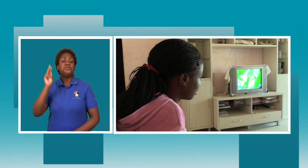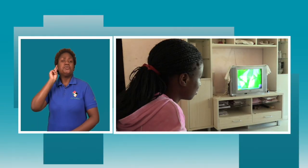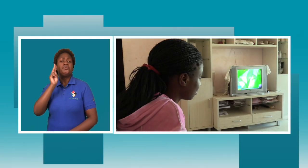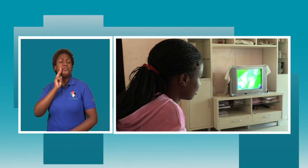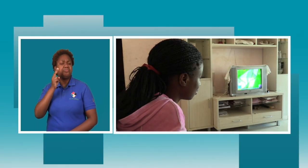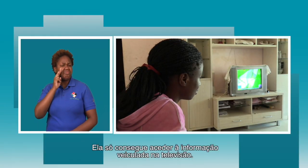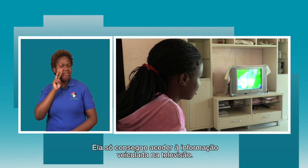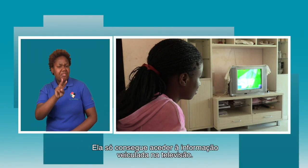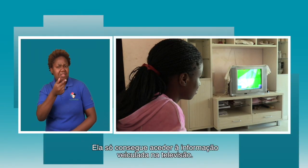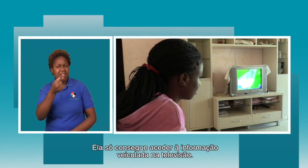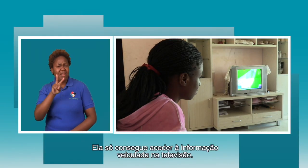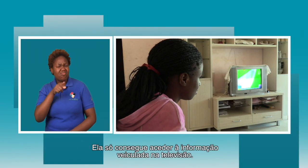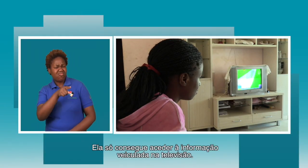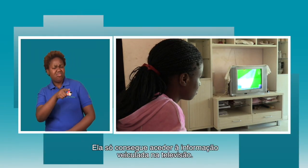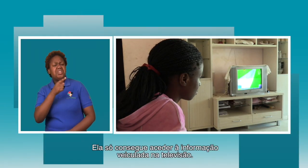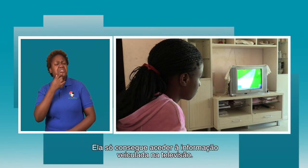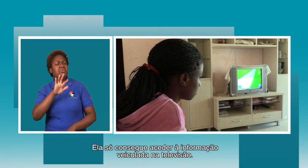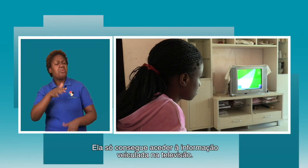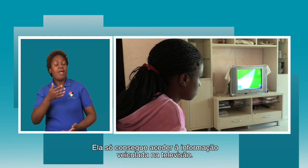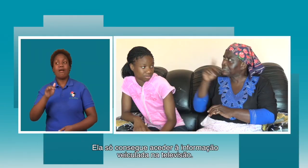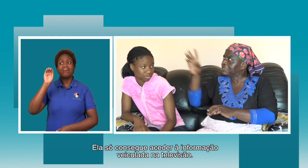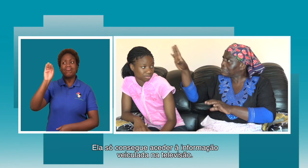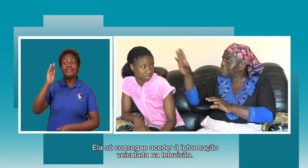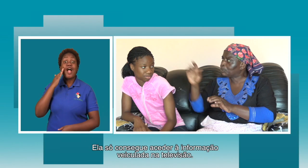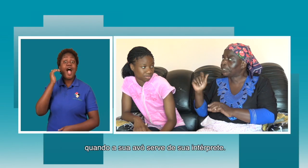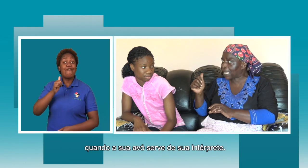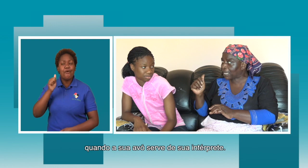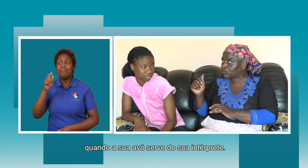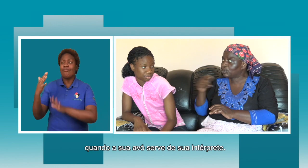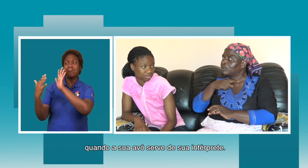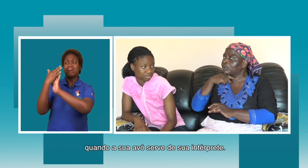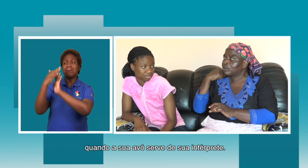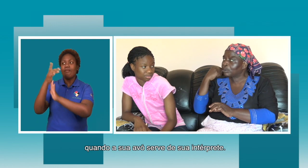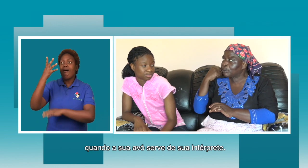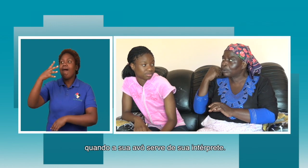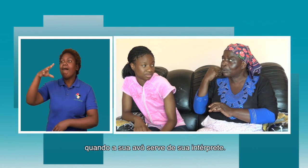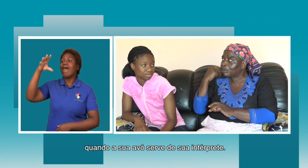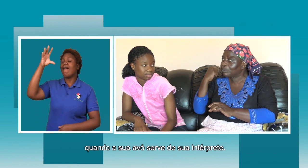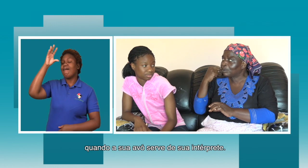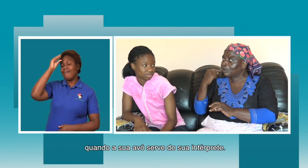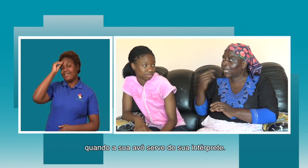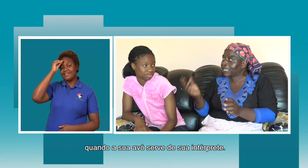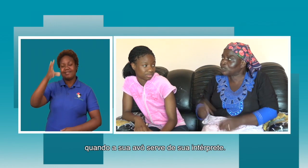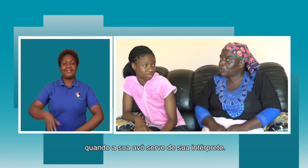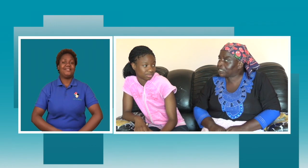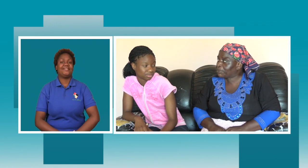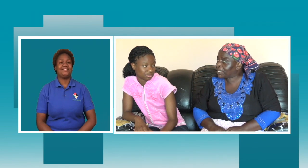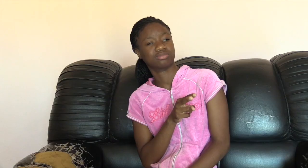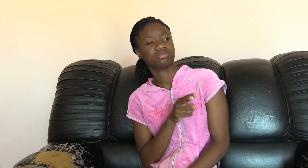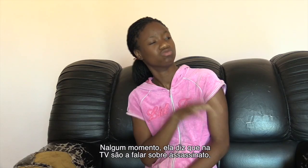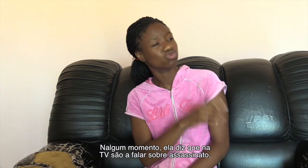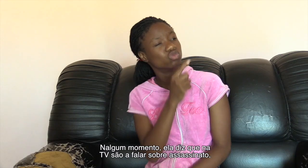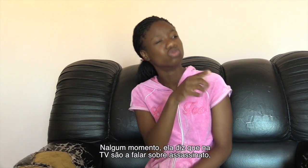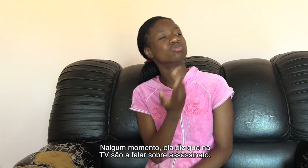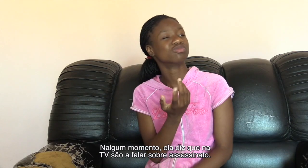perceber. Ela só consegue aceder à informação veiculada na televisão quando a sua avó serve de sua intérprete.